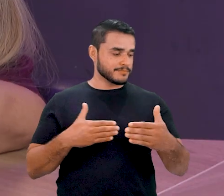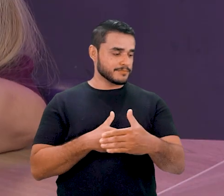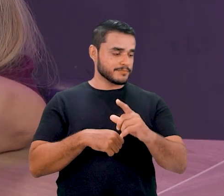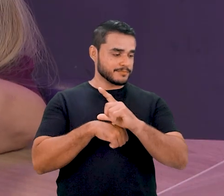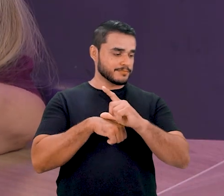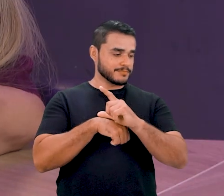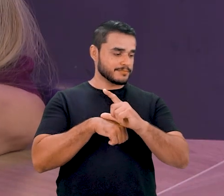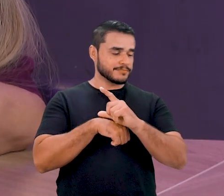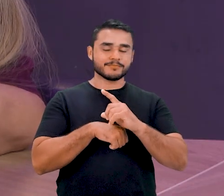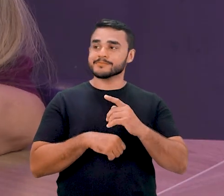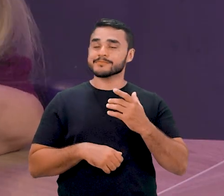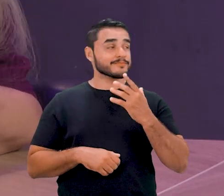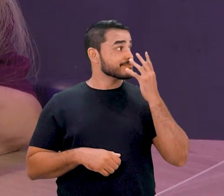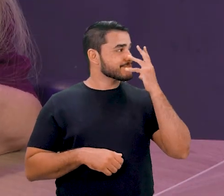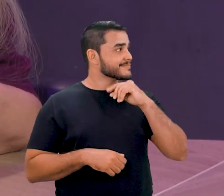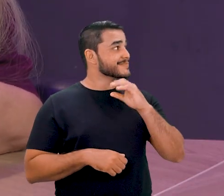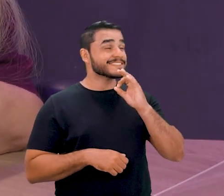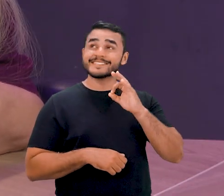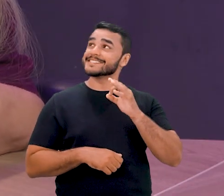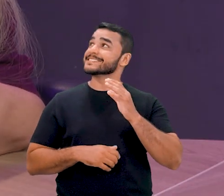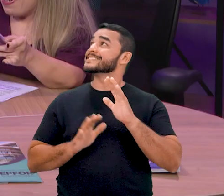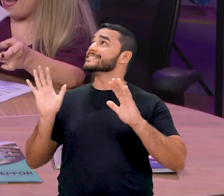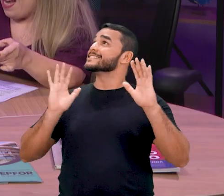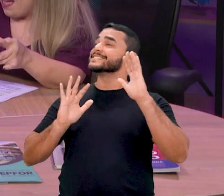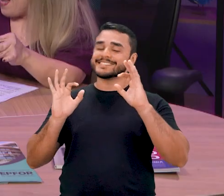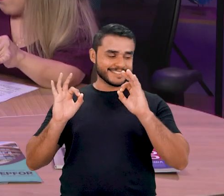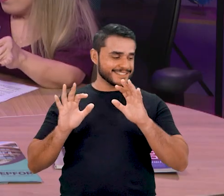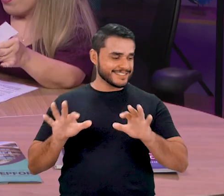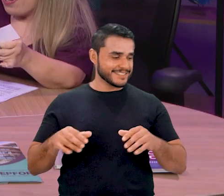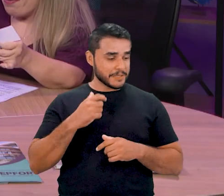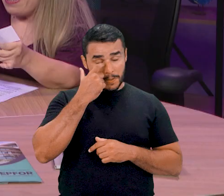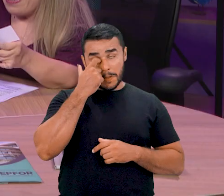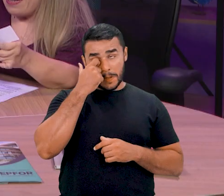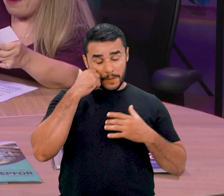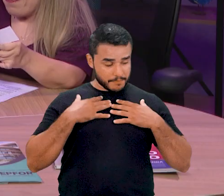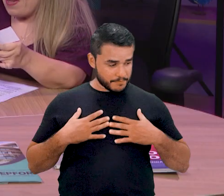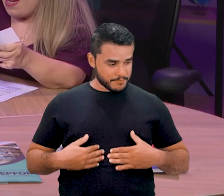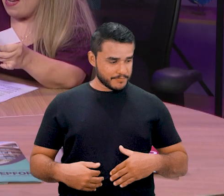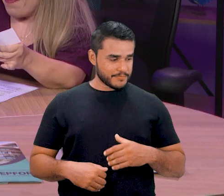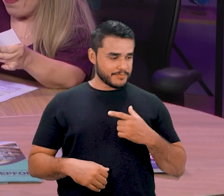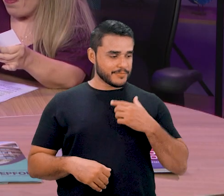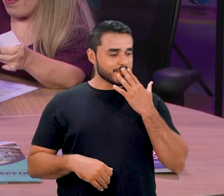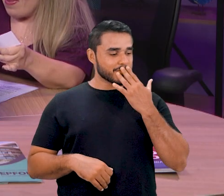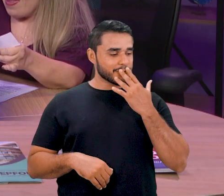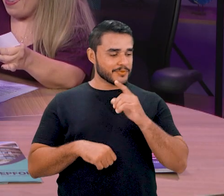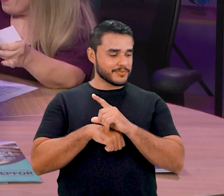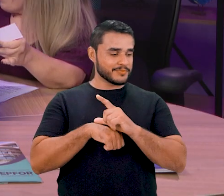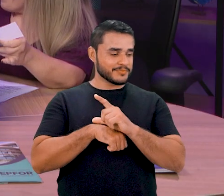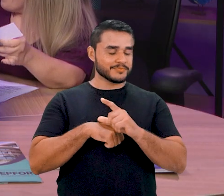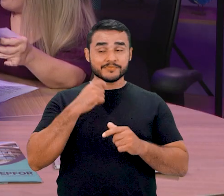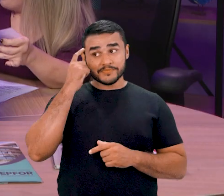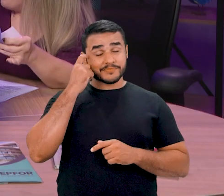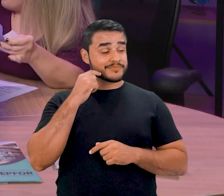gata garota, Toda amei. gata garota, viu? Deixa ela, que ela combina. Até a blusa hoje é combinando, né? Vixe. Gente, a